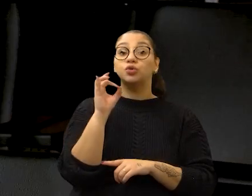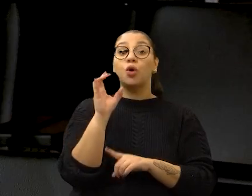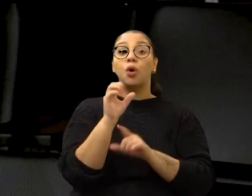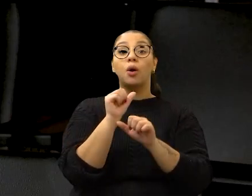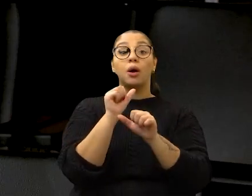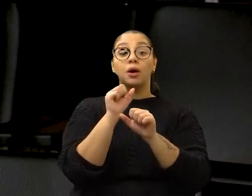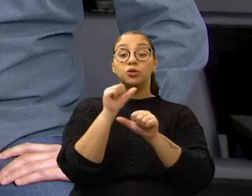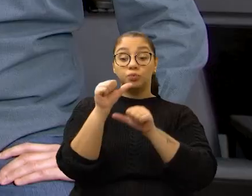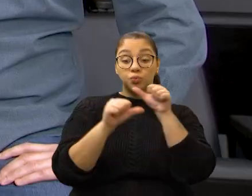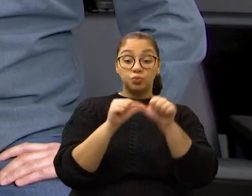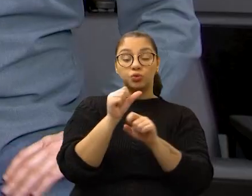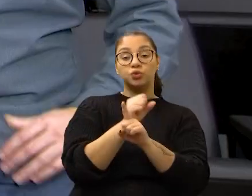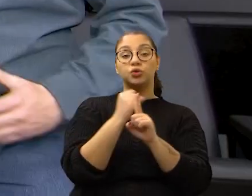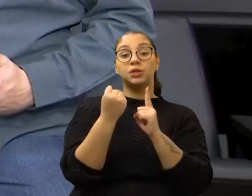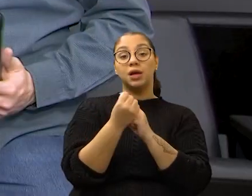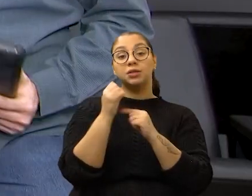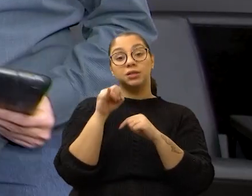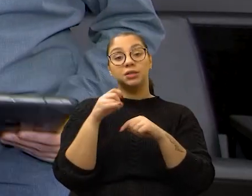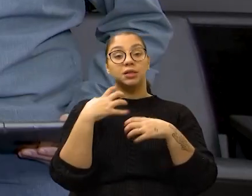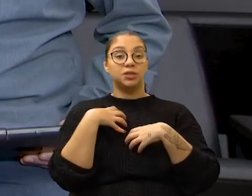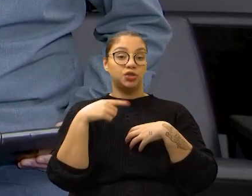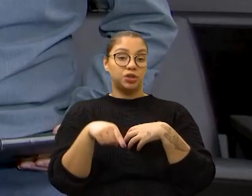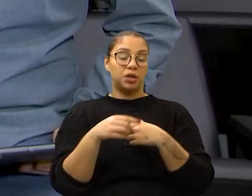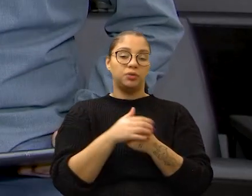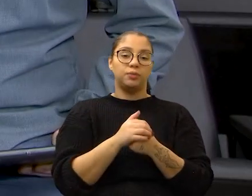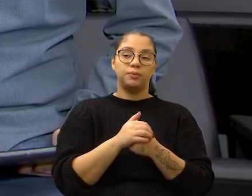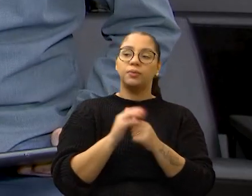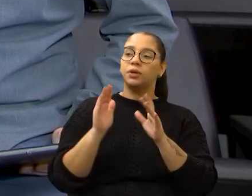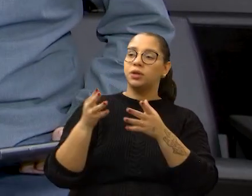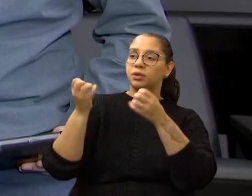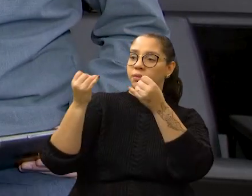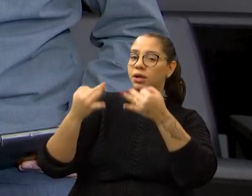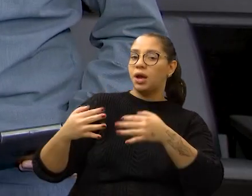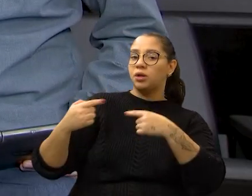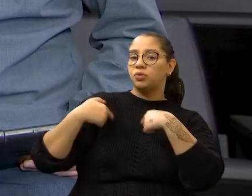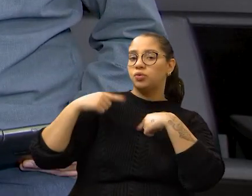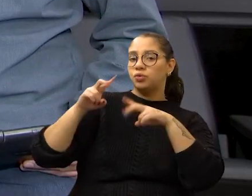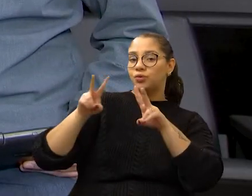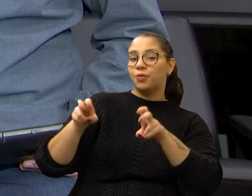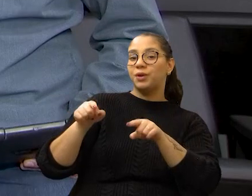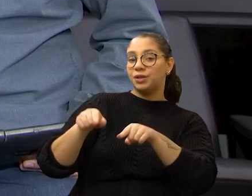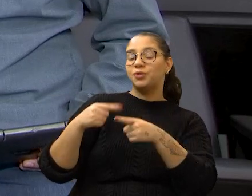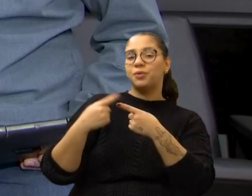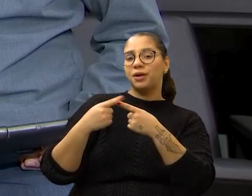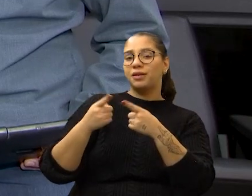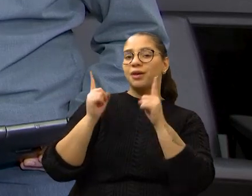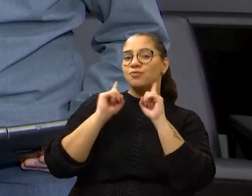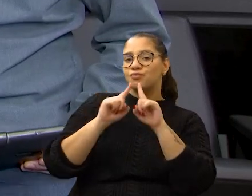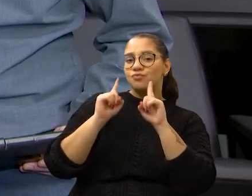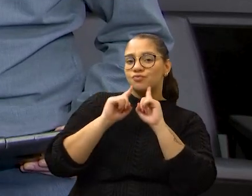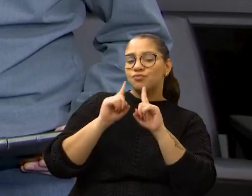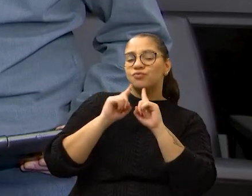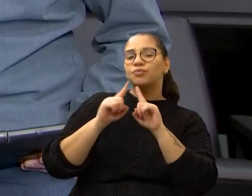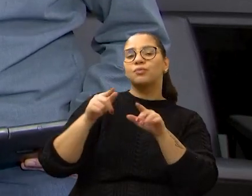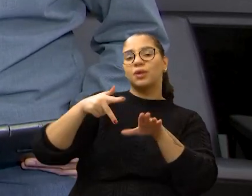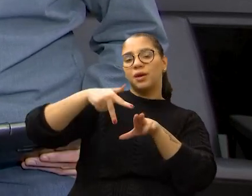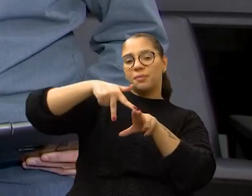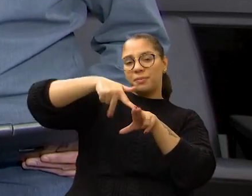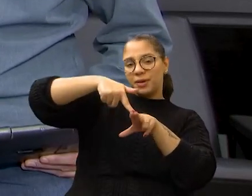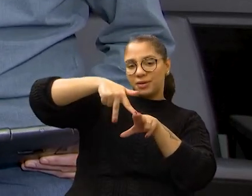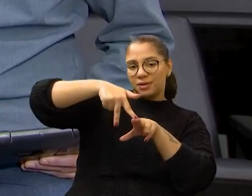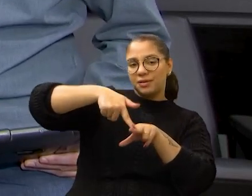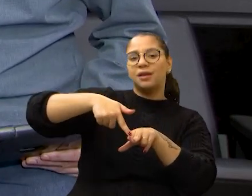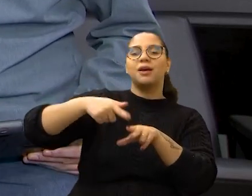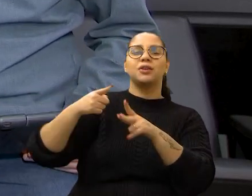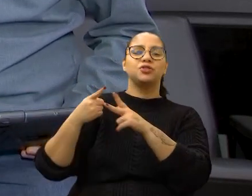sociedade dessa forma. E já já a gente vai falar sobre essa questão de esporte, porque você tem um questionamento em relação à pista de skate,